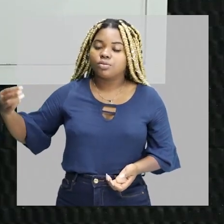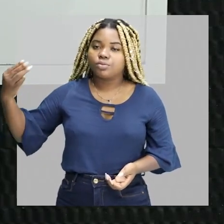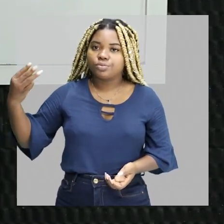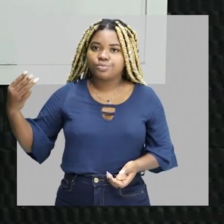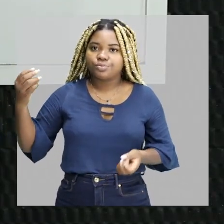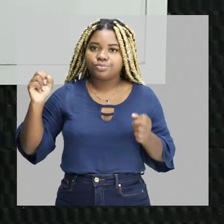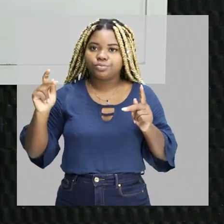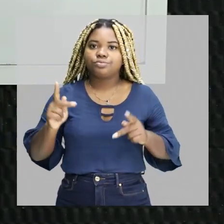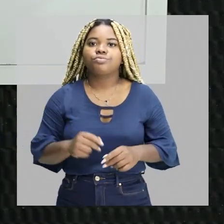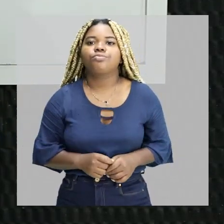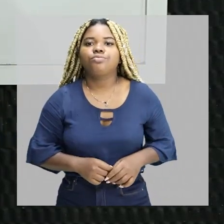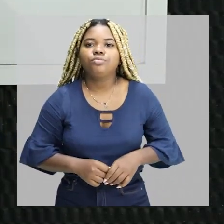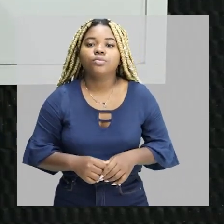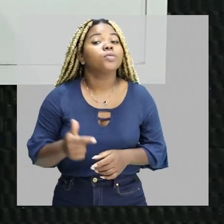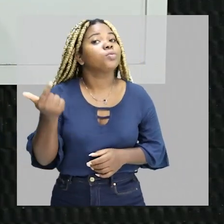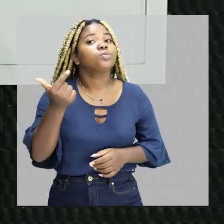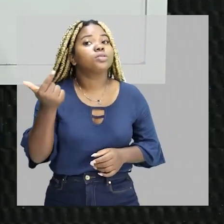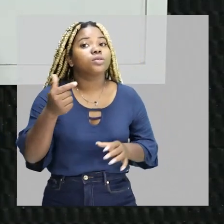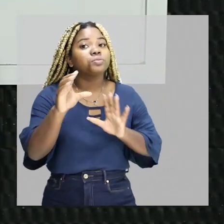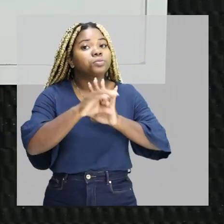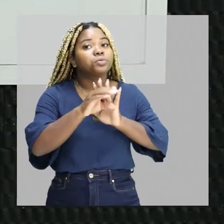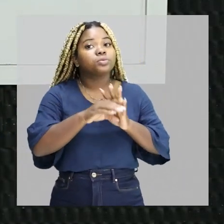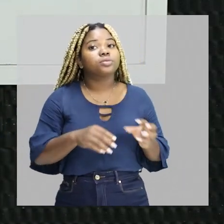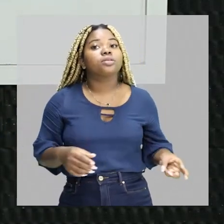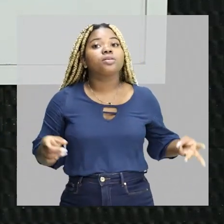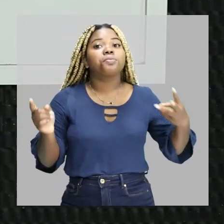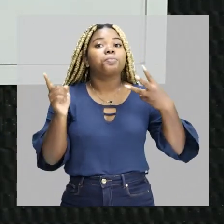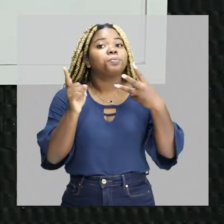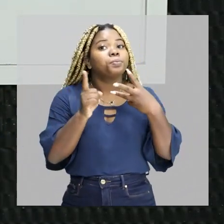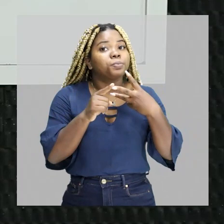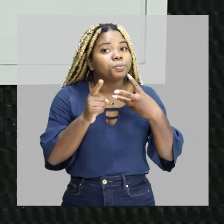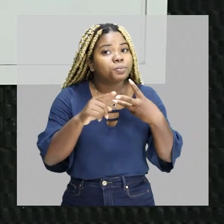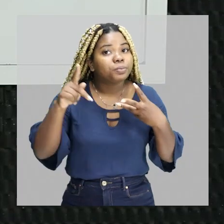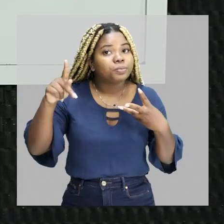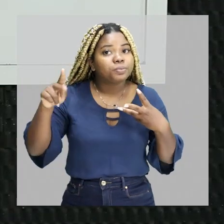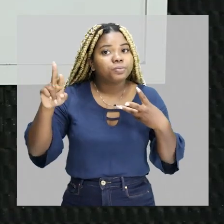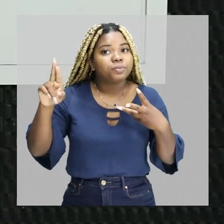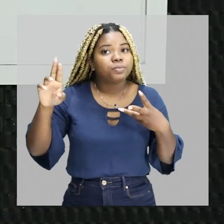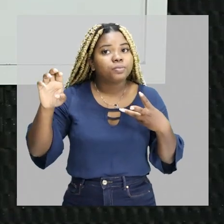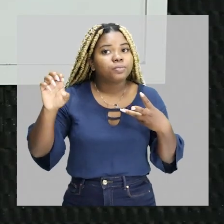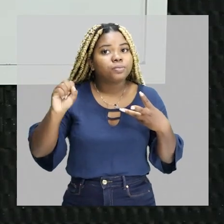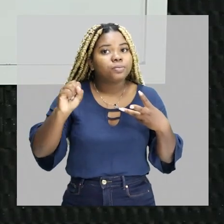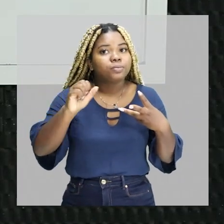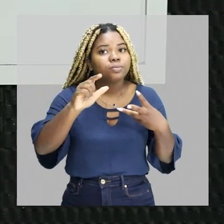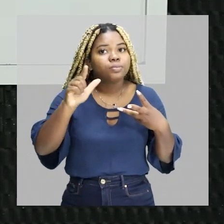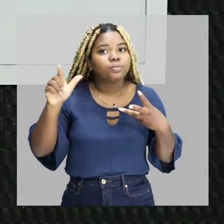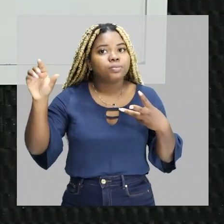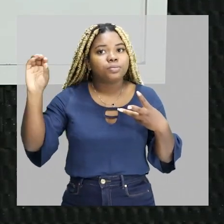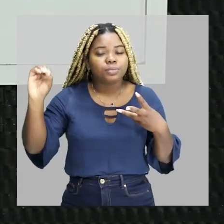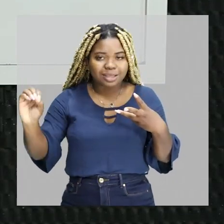Bom, o segundo conceito vai ser o conceito de pressão,